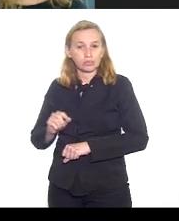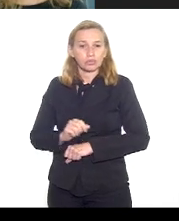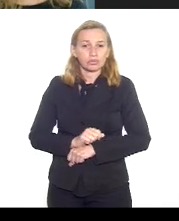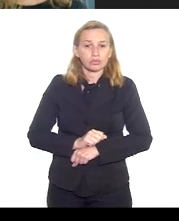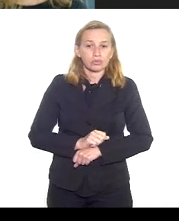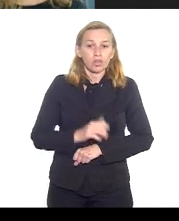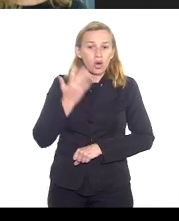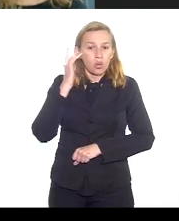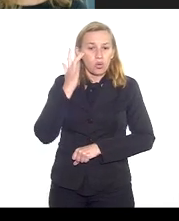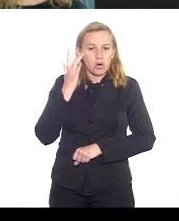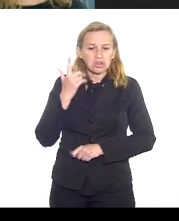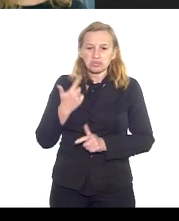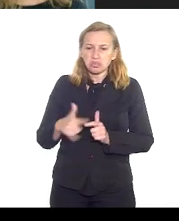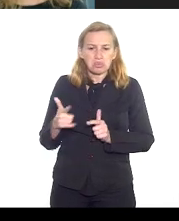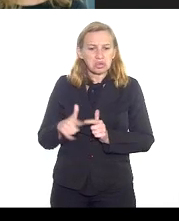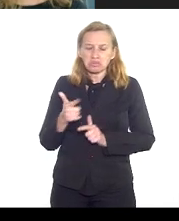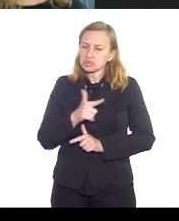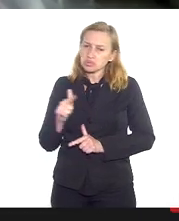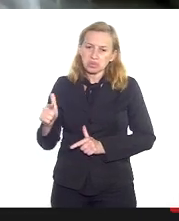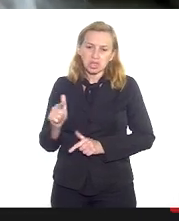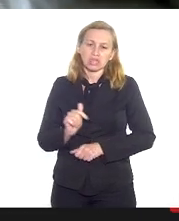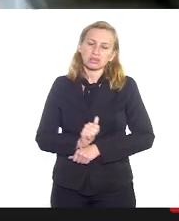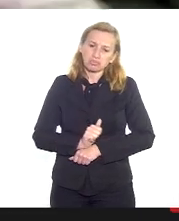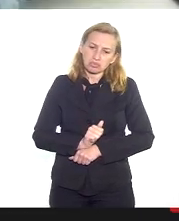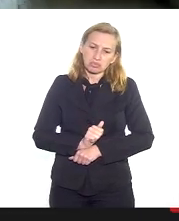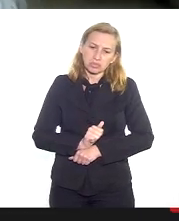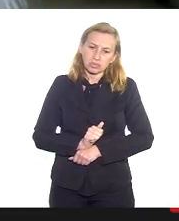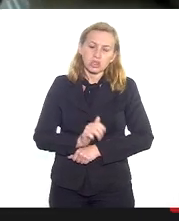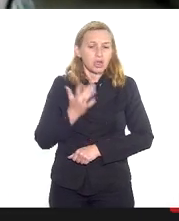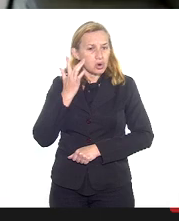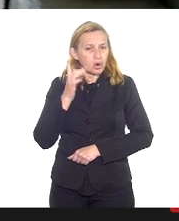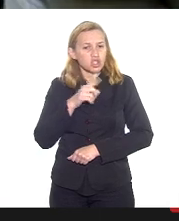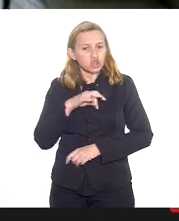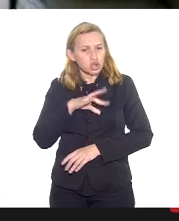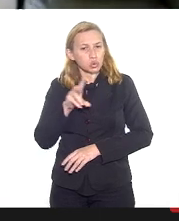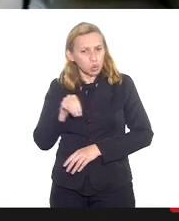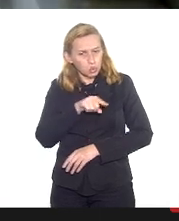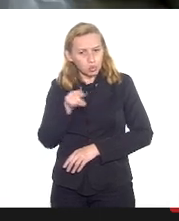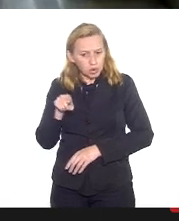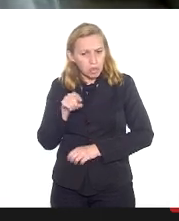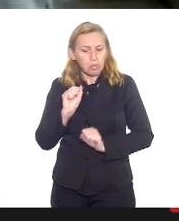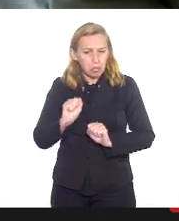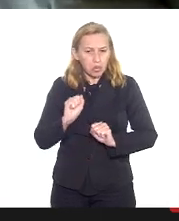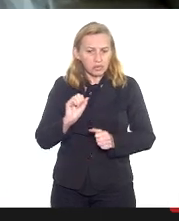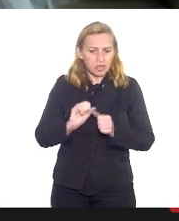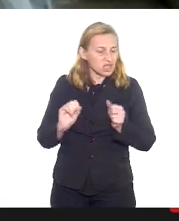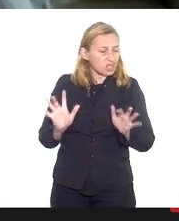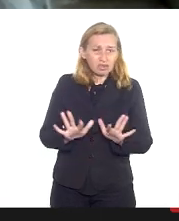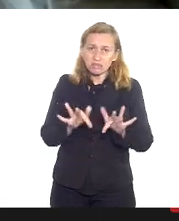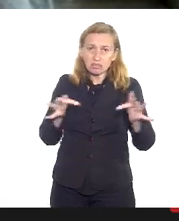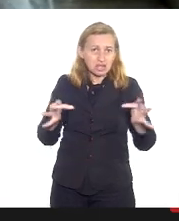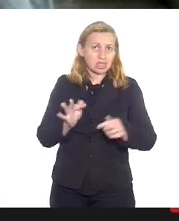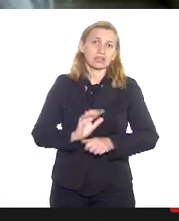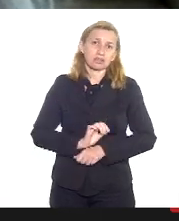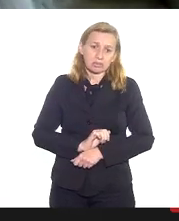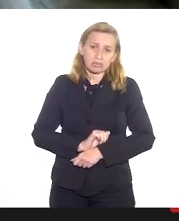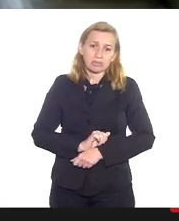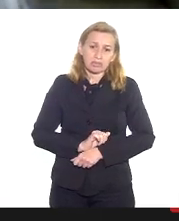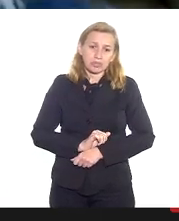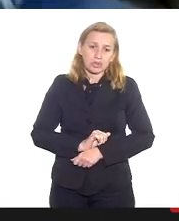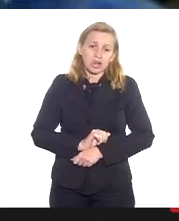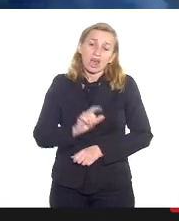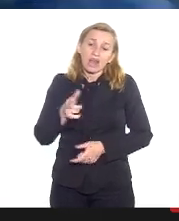Doutor Luiz Paulo. Eu acho que não há problema nenhum. Eu acho que essas coisas todas podem ser feitas com muita simplicidade.